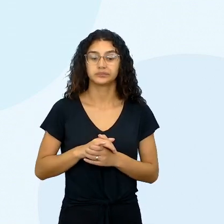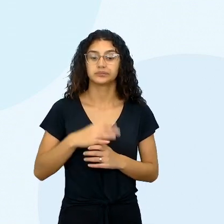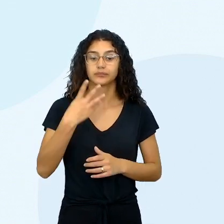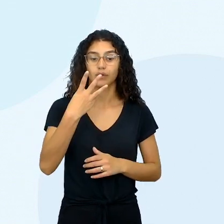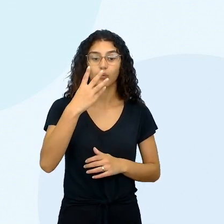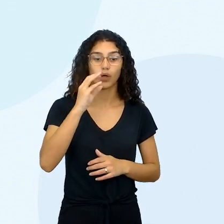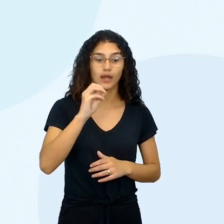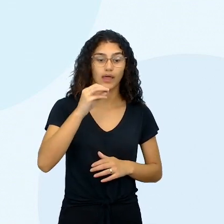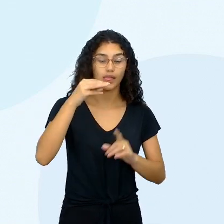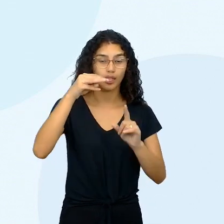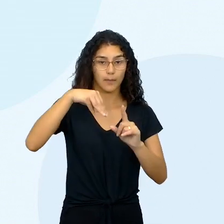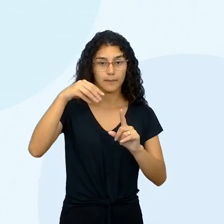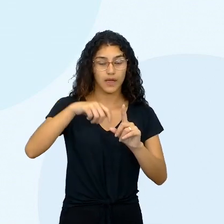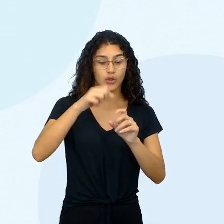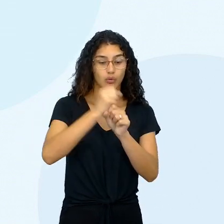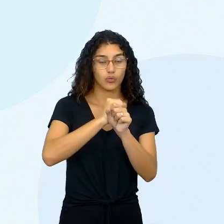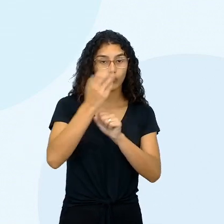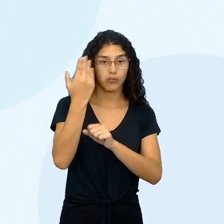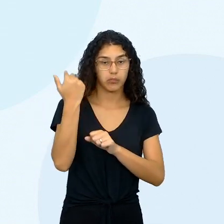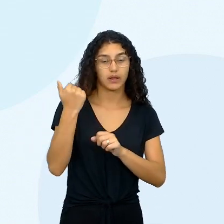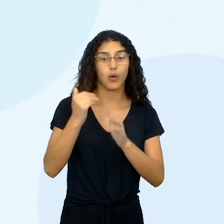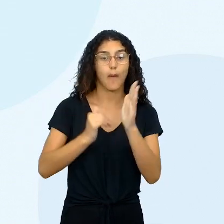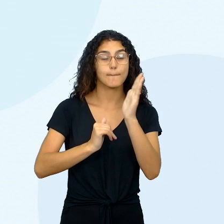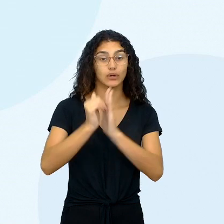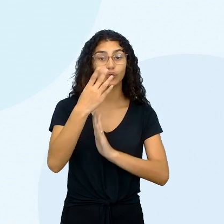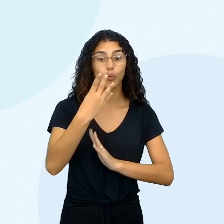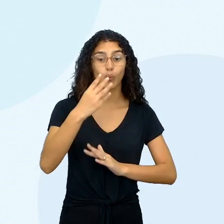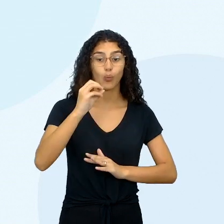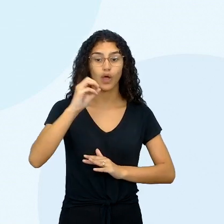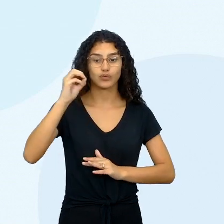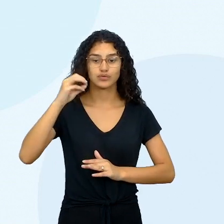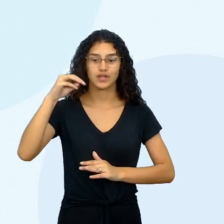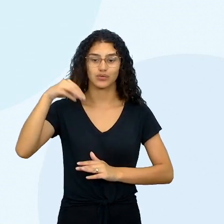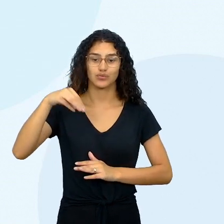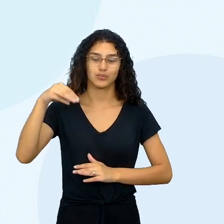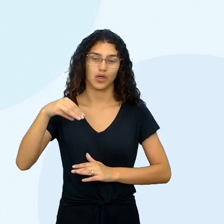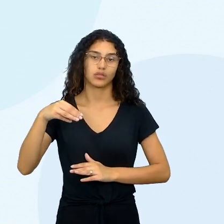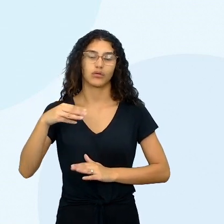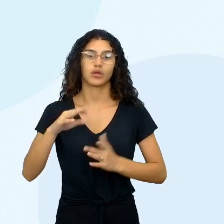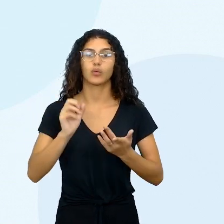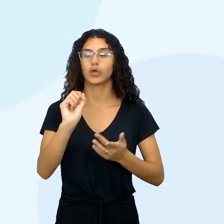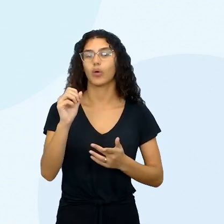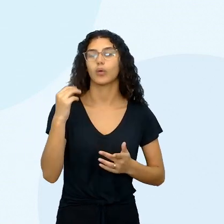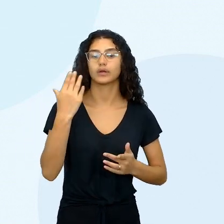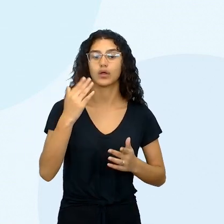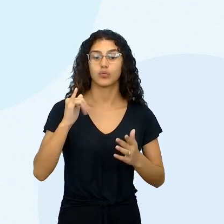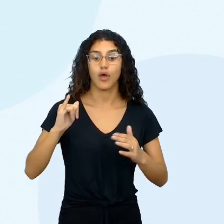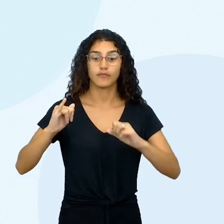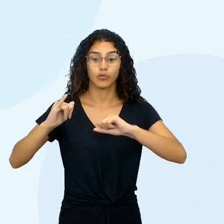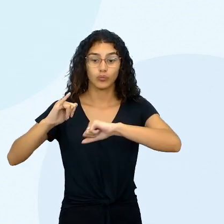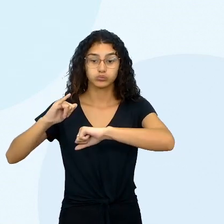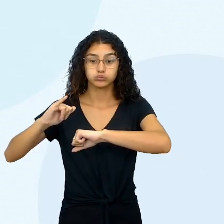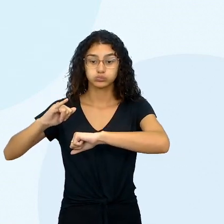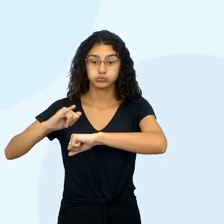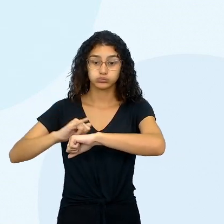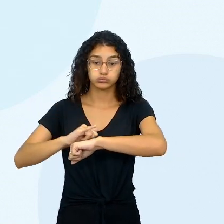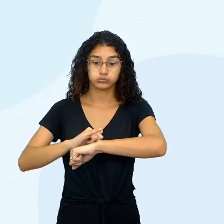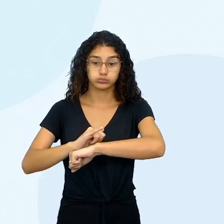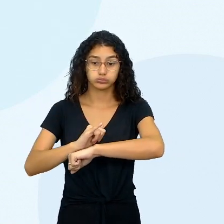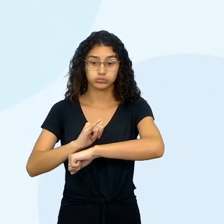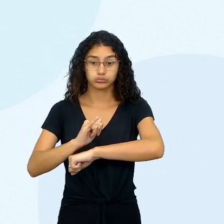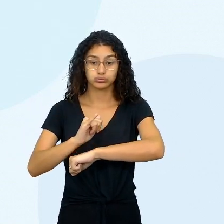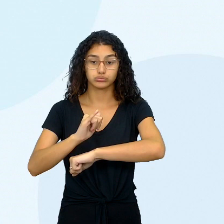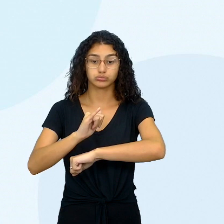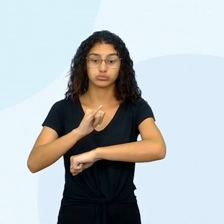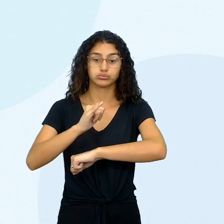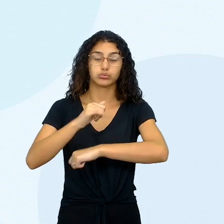nos últimos 2 anos. Então, são 400 metros. E aí, o que que acontece? Os aviões têm tido que voar cada vez mais